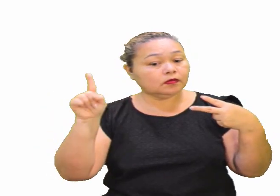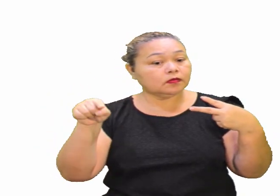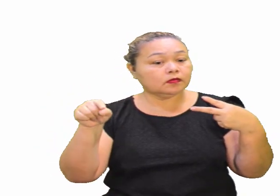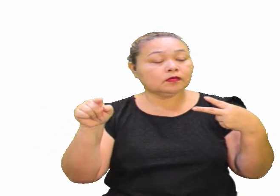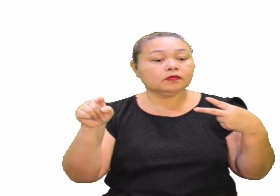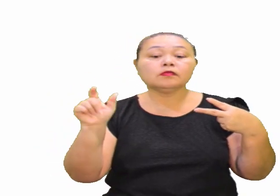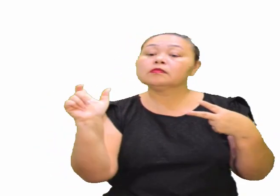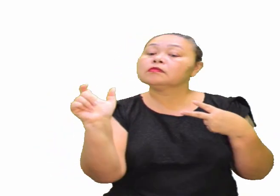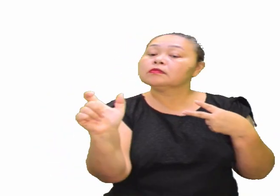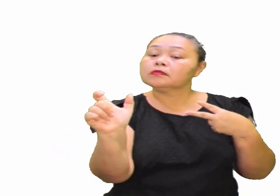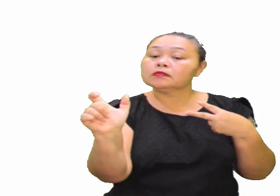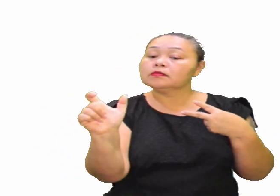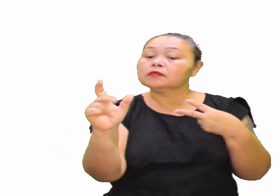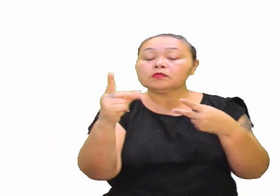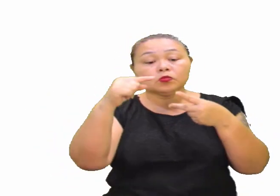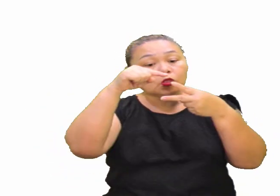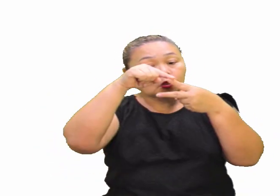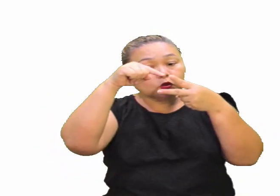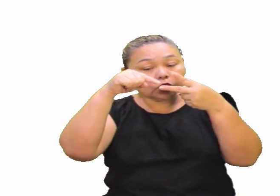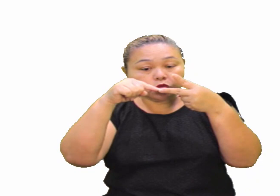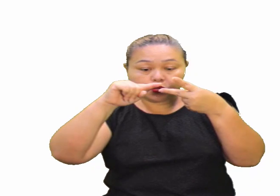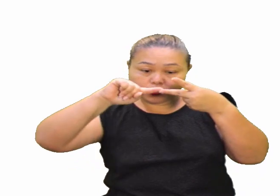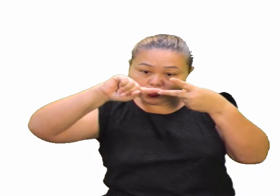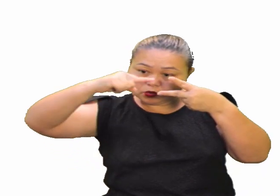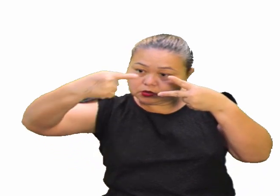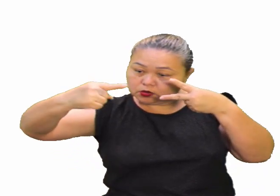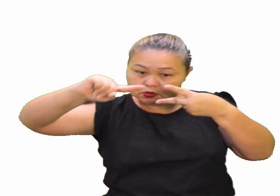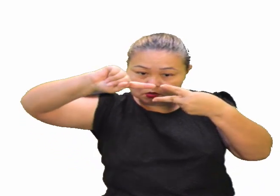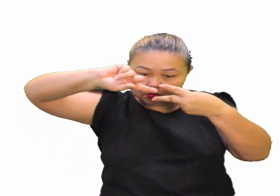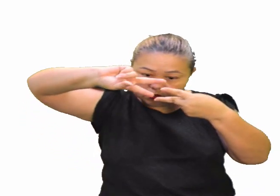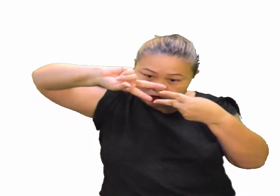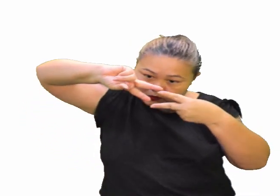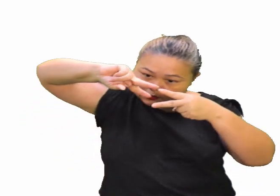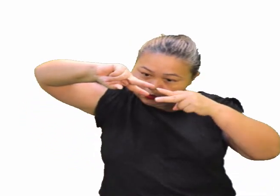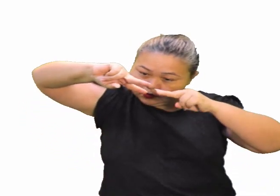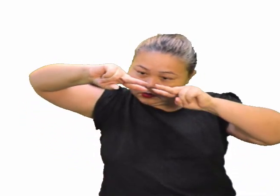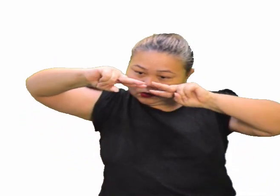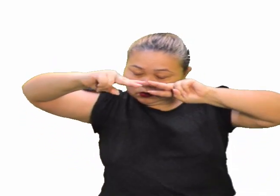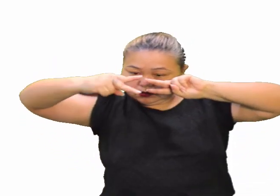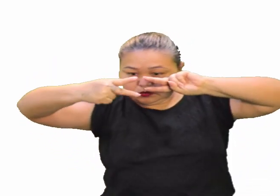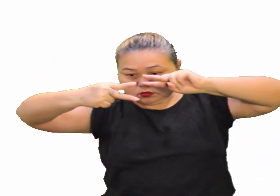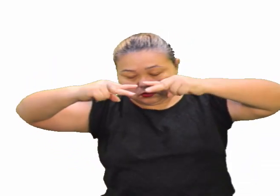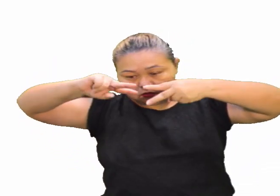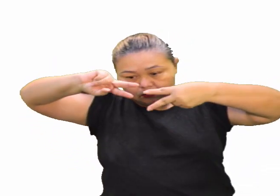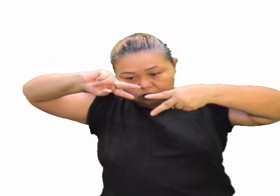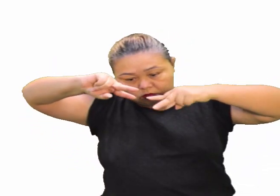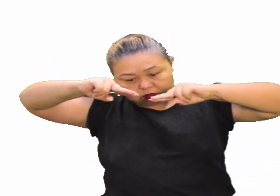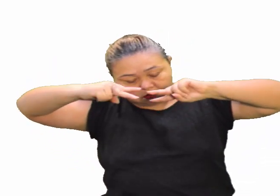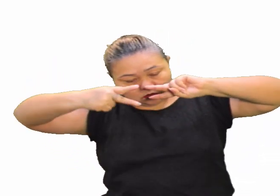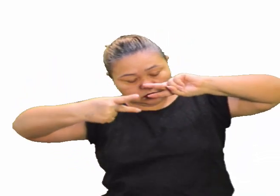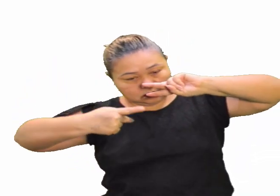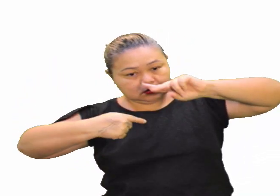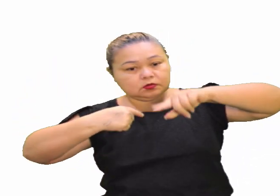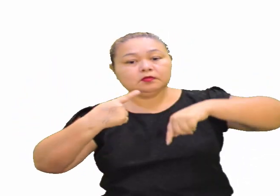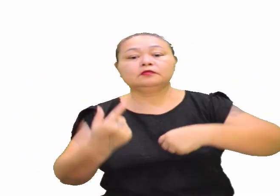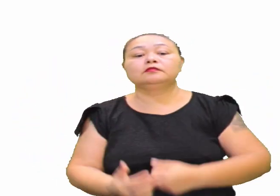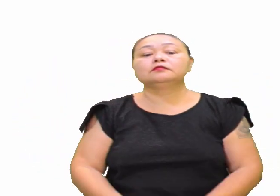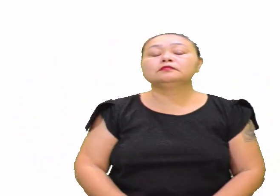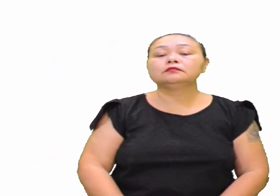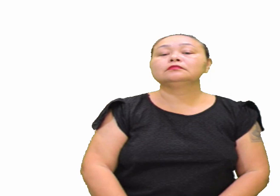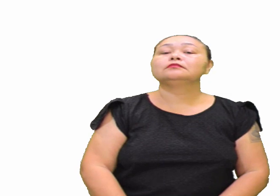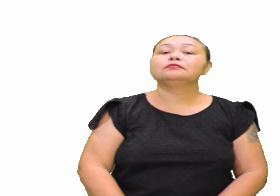da probabilidade, que multiplicação, ou E. The question 2.